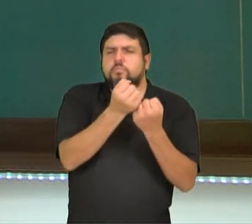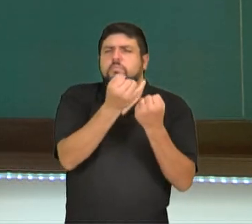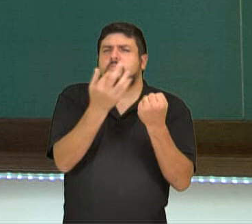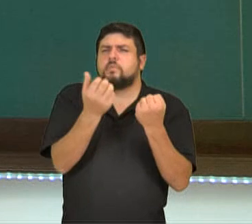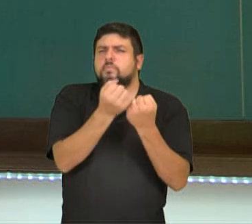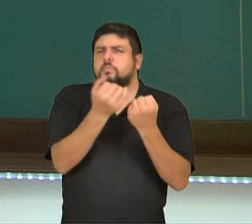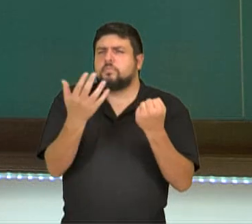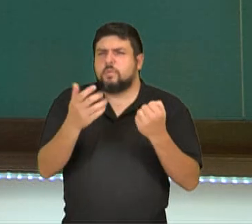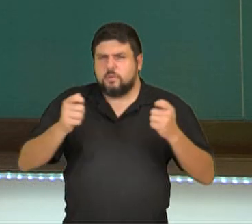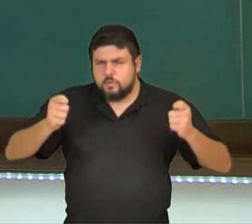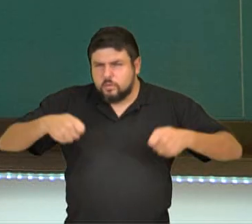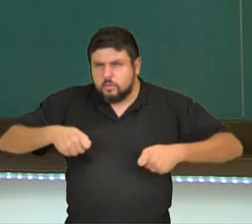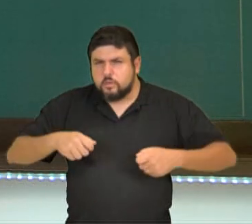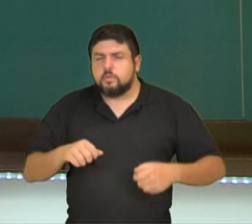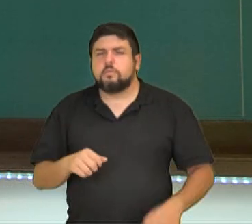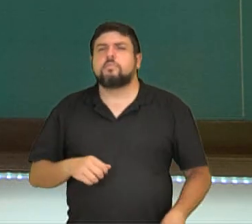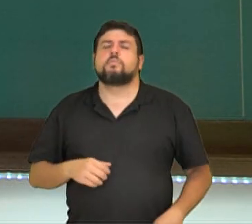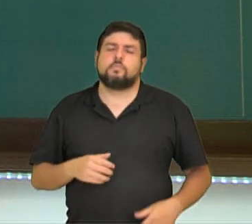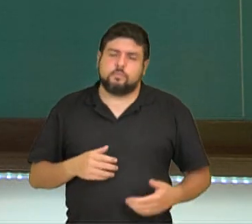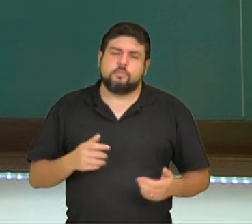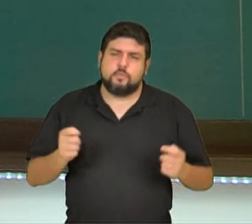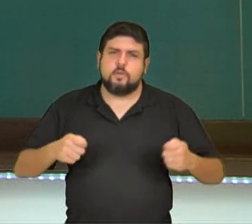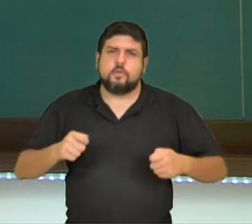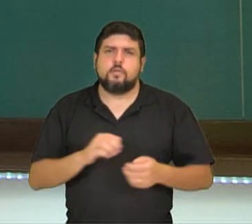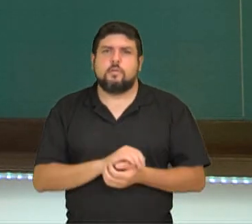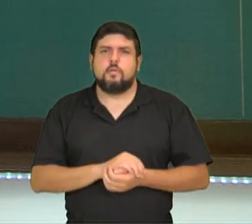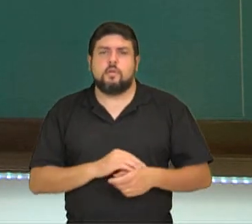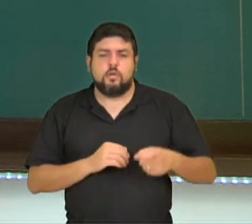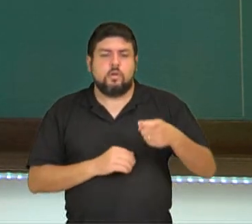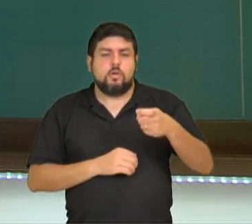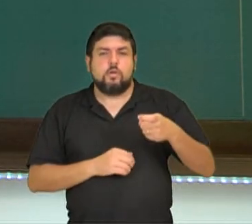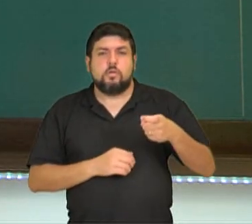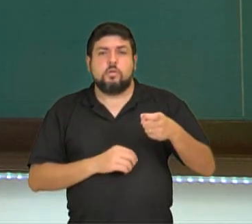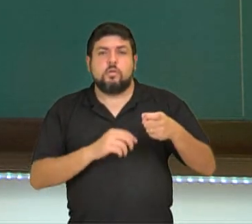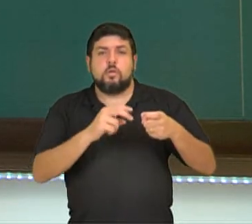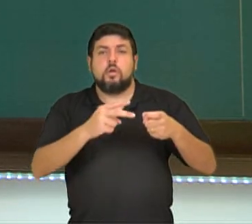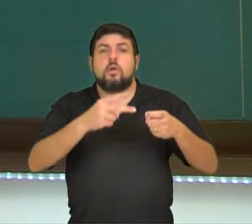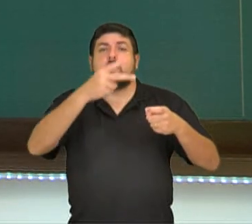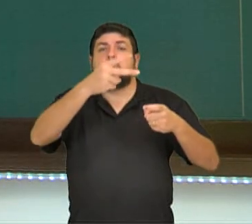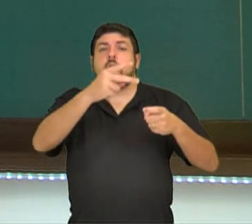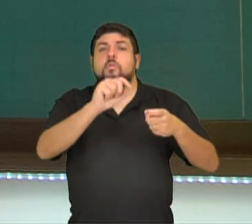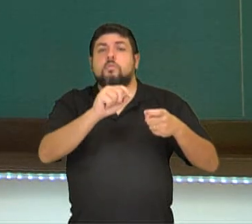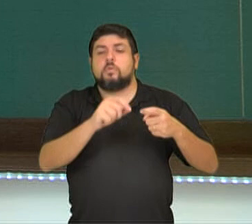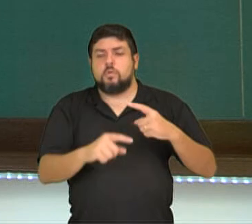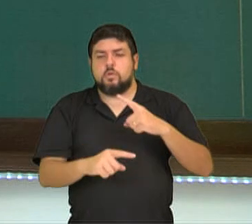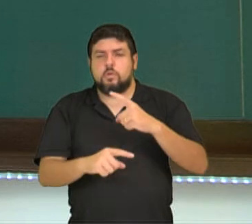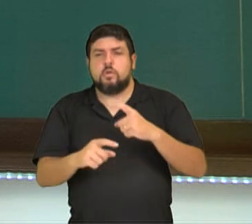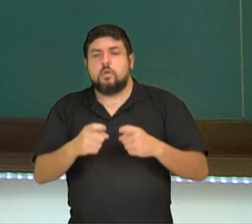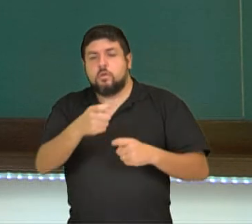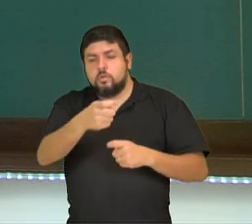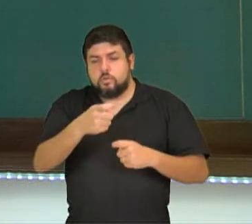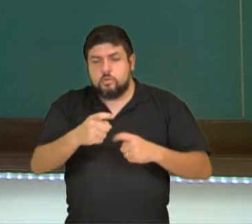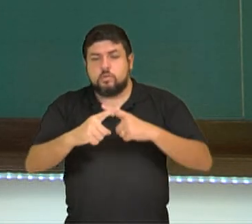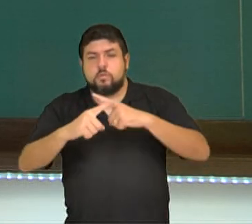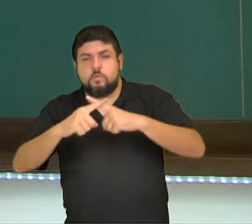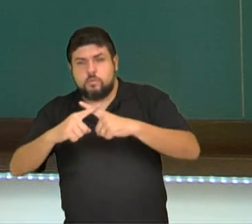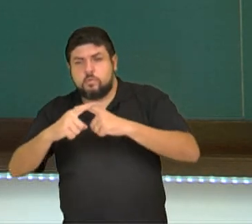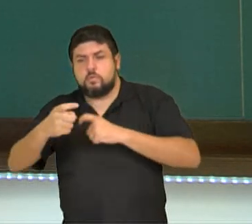que é. Porque o que é um x ao quadrado se não x vezes x? Transformou.